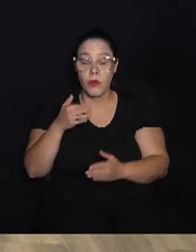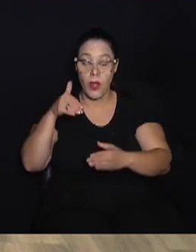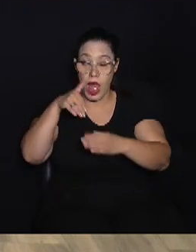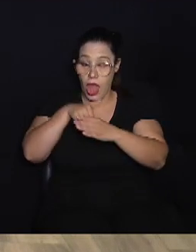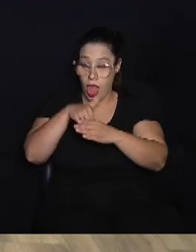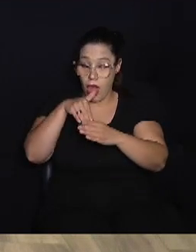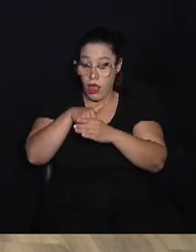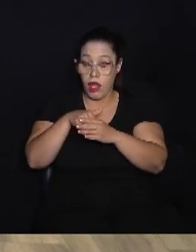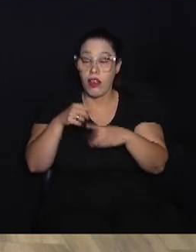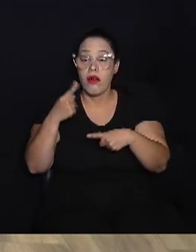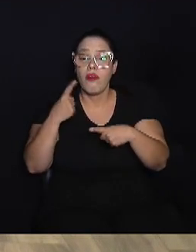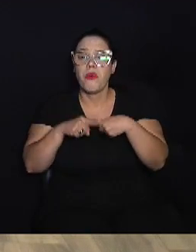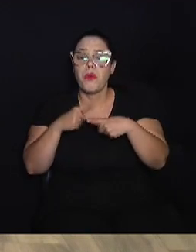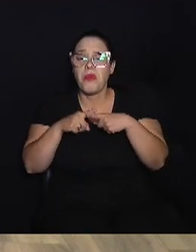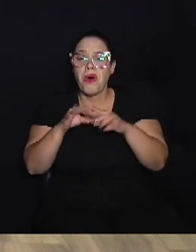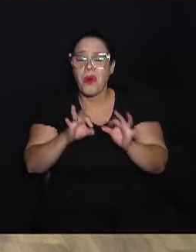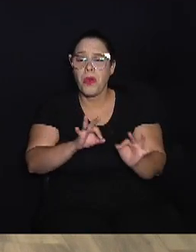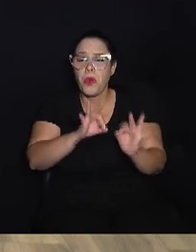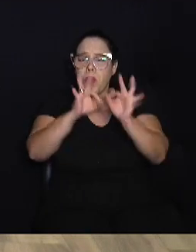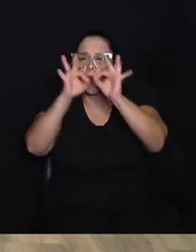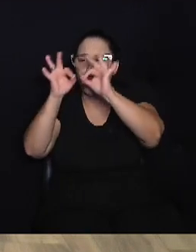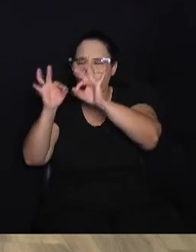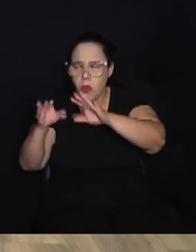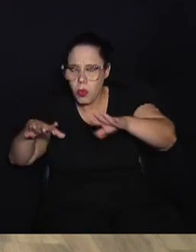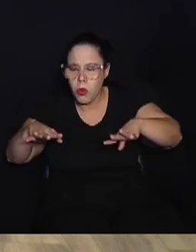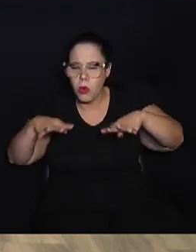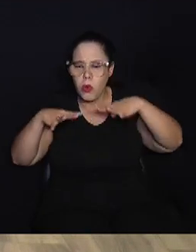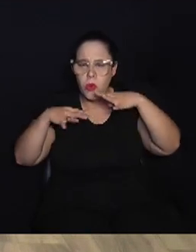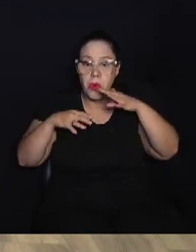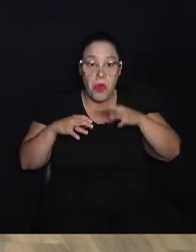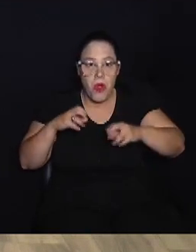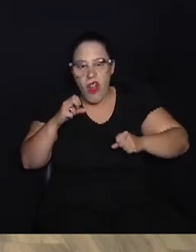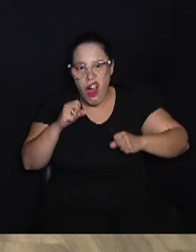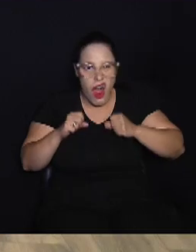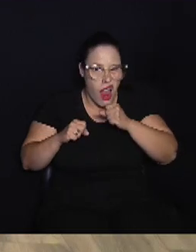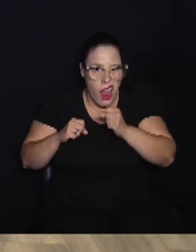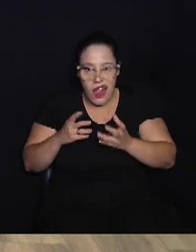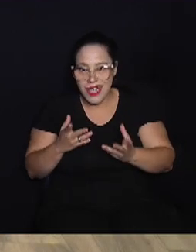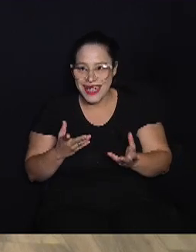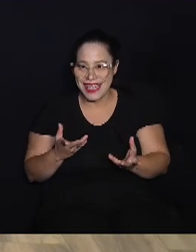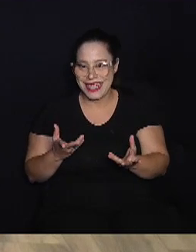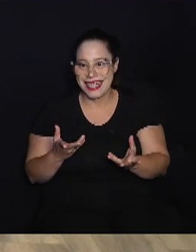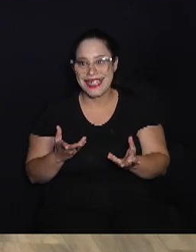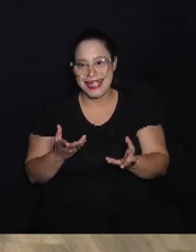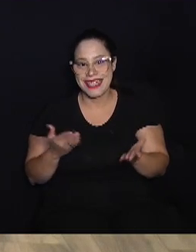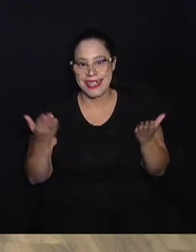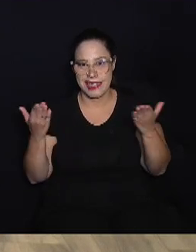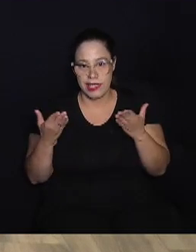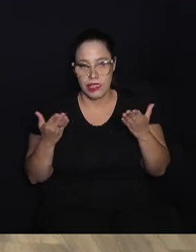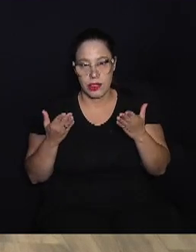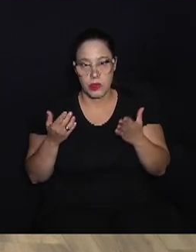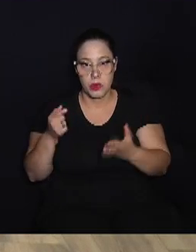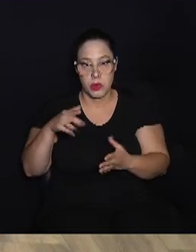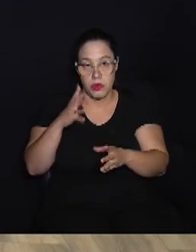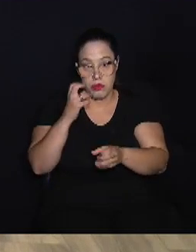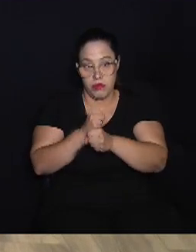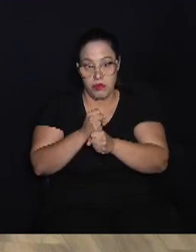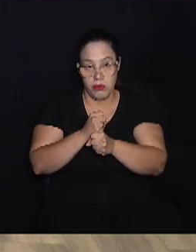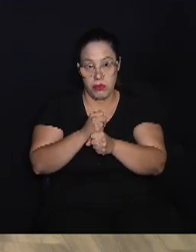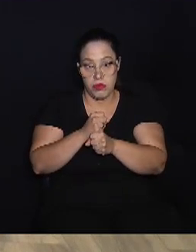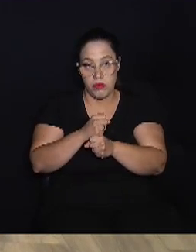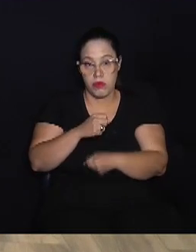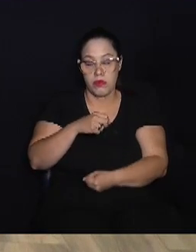eleições, gente, porque quem acompanha aí a corrida, né, no caso aqui, nesse ano, para o pleito